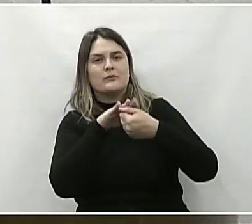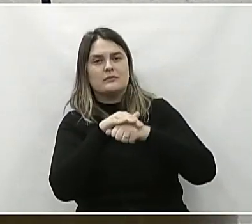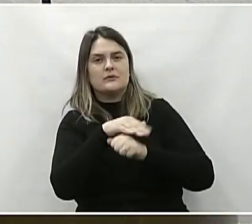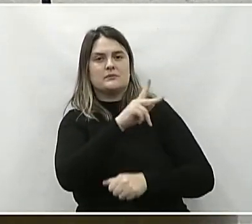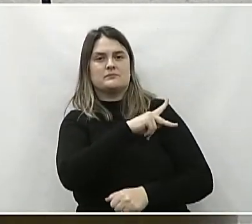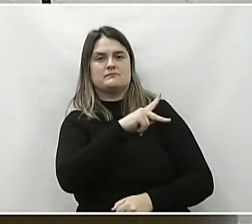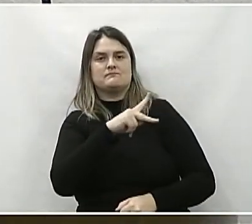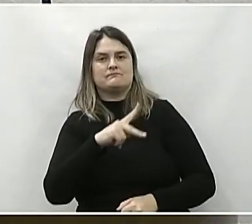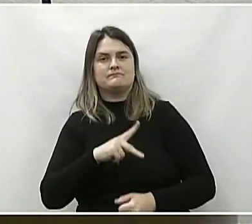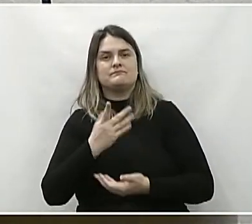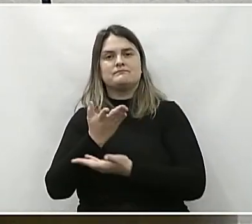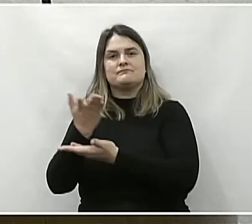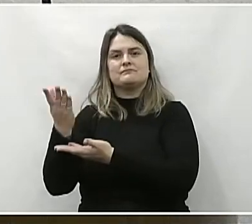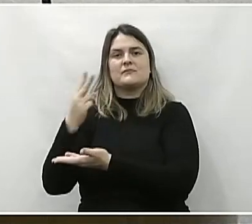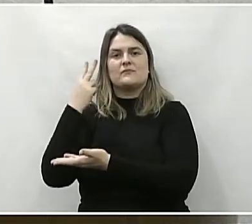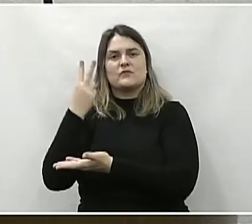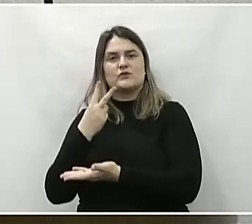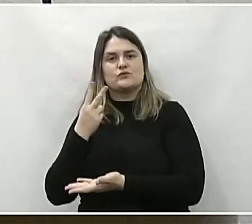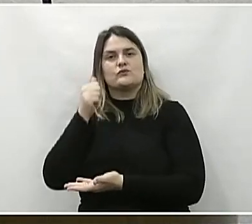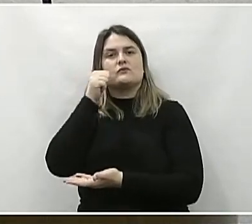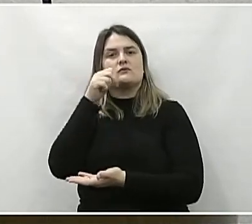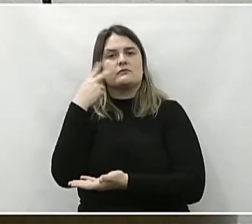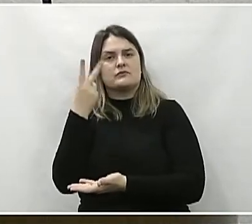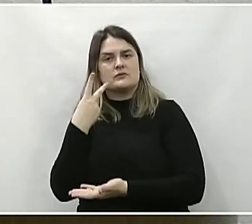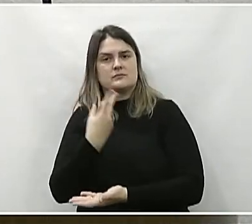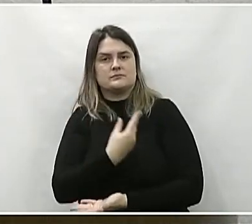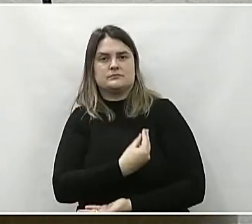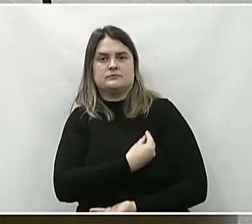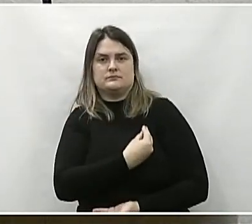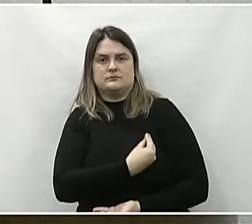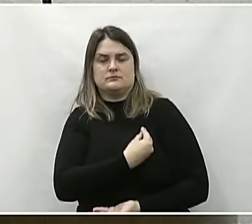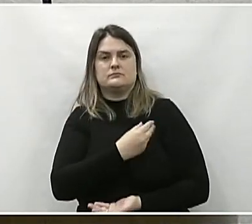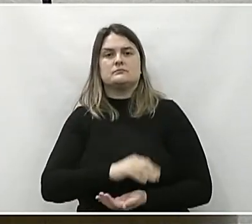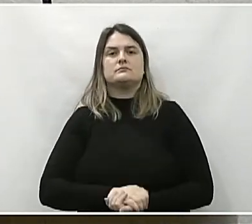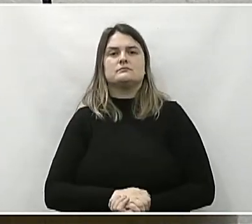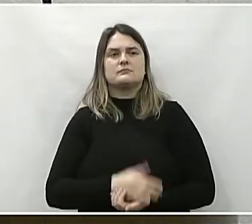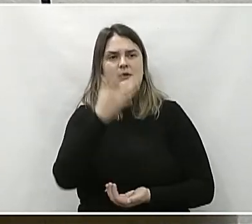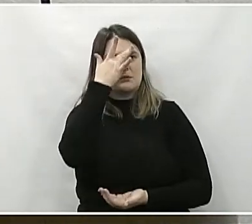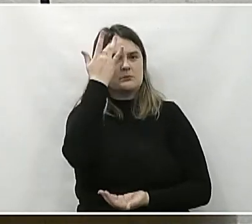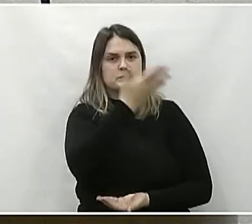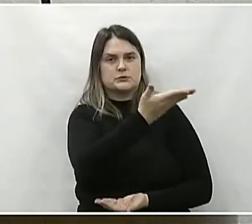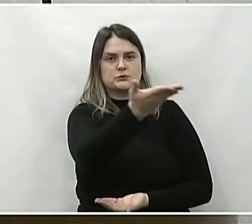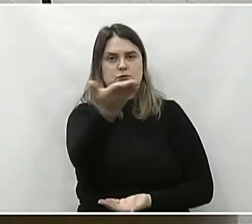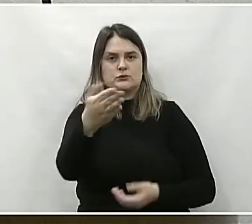presidente nobres vereadores vereadores aqui presente público